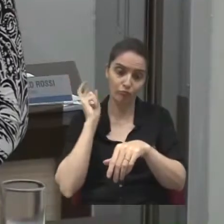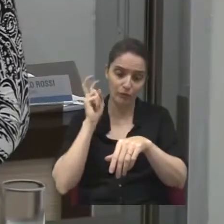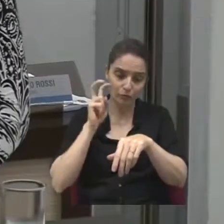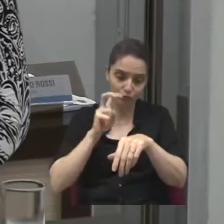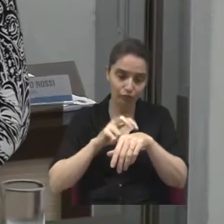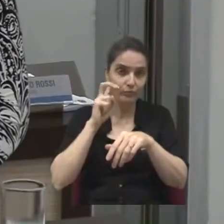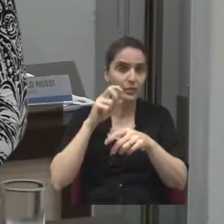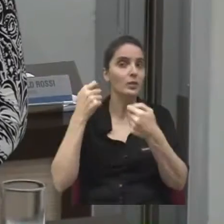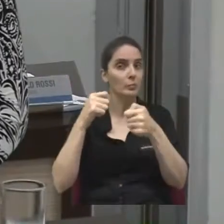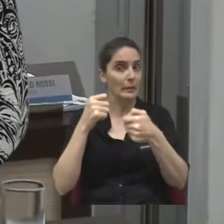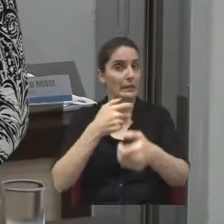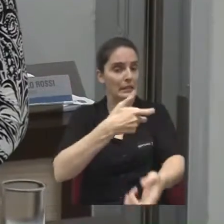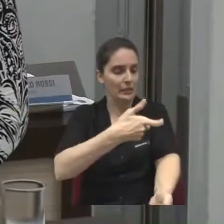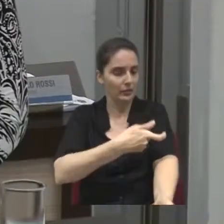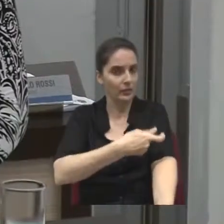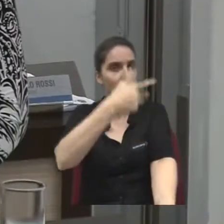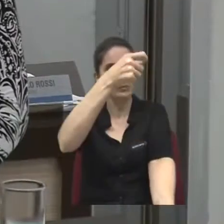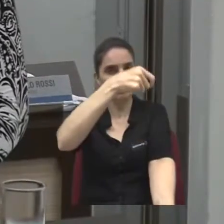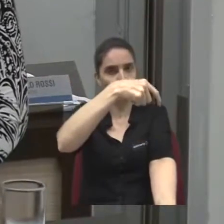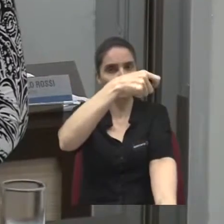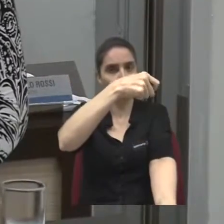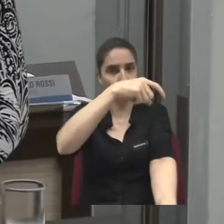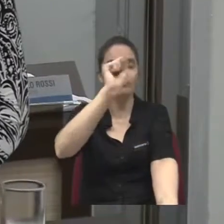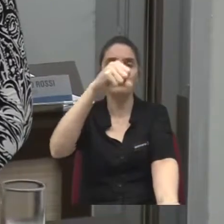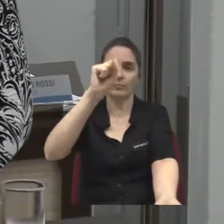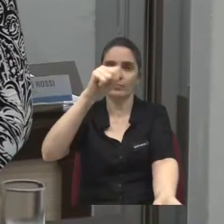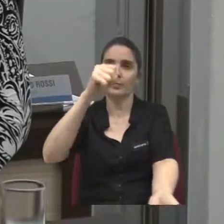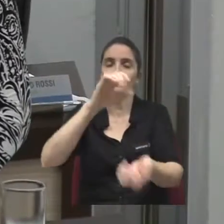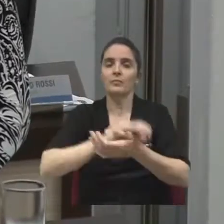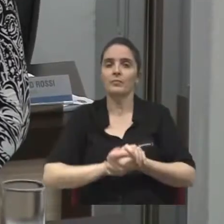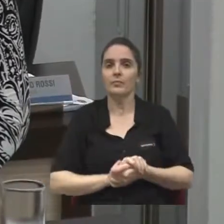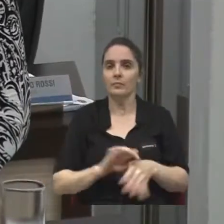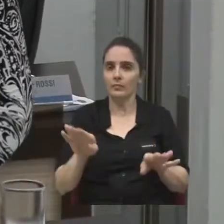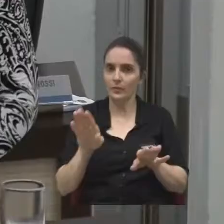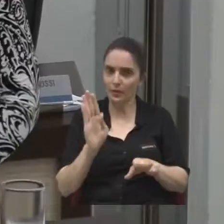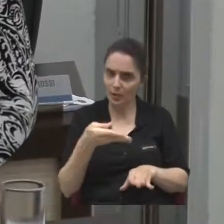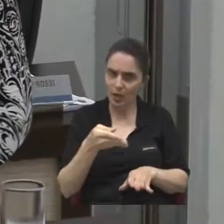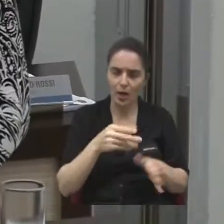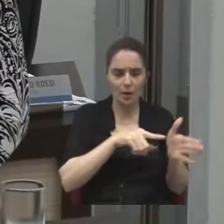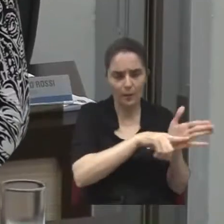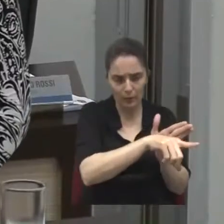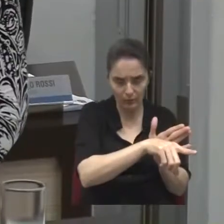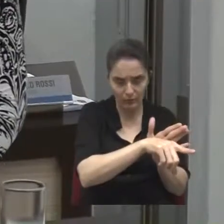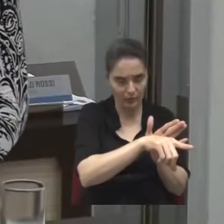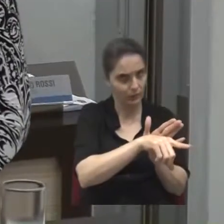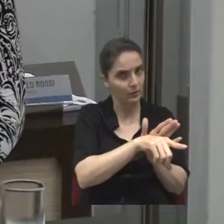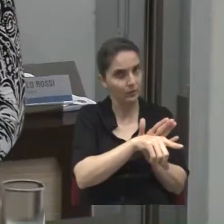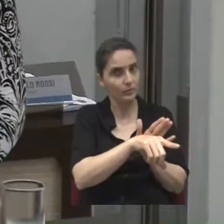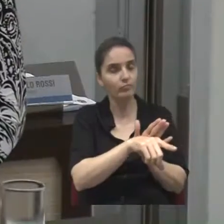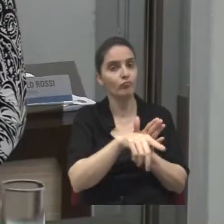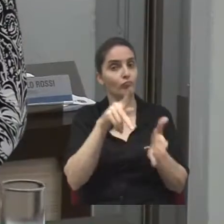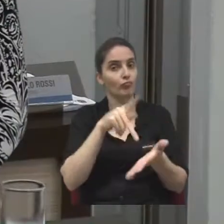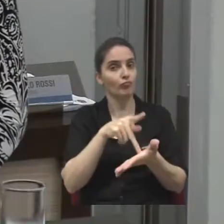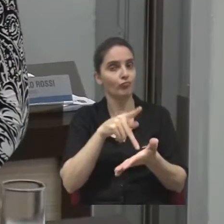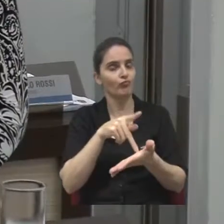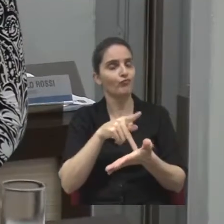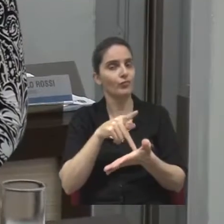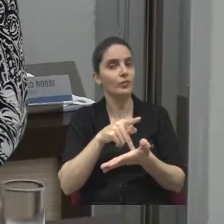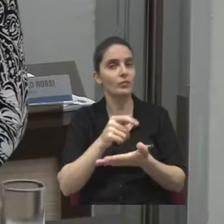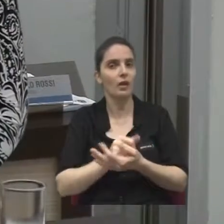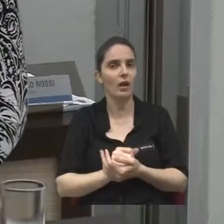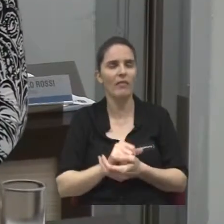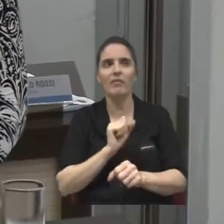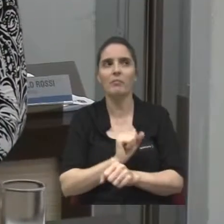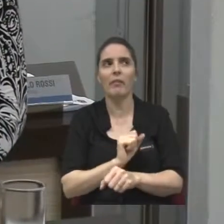a vacina e o soro. Então, a gente já também questionou sobre isso, né, que realmente a gente vai esperar